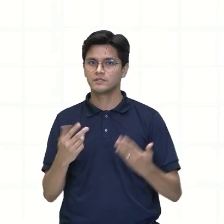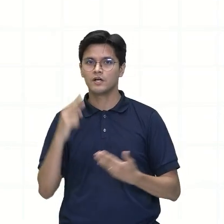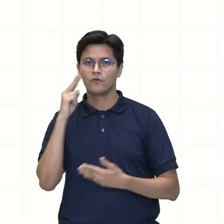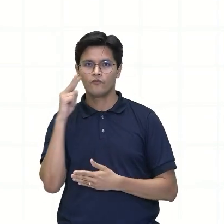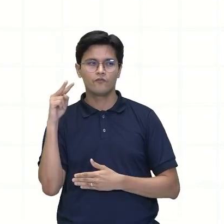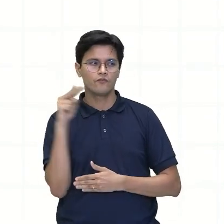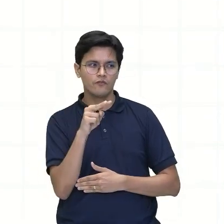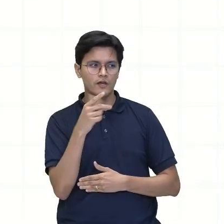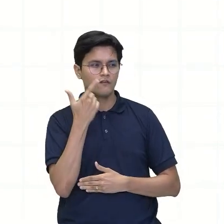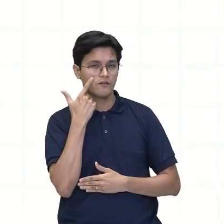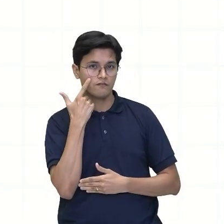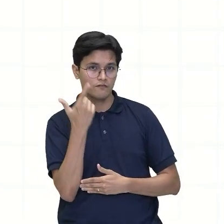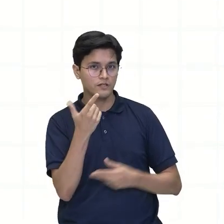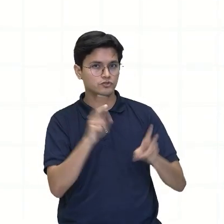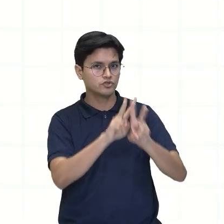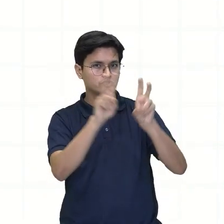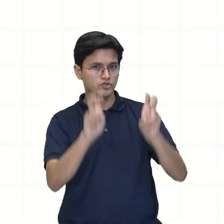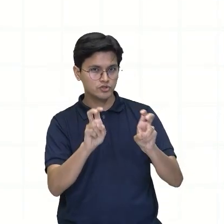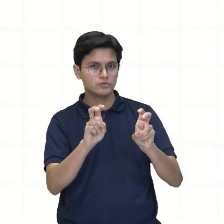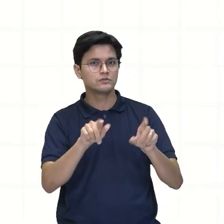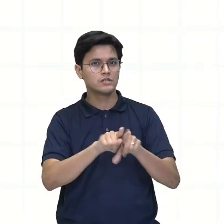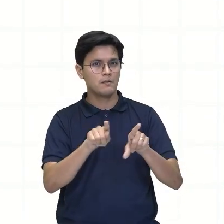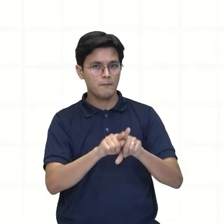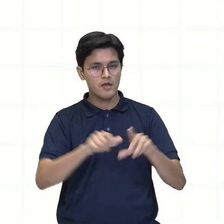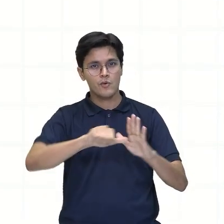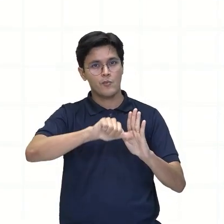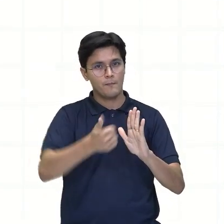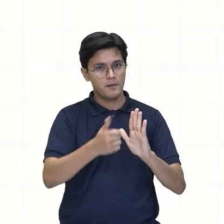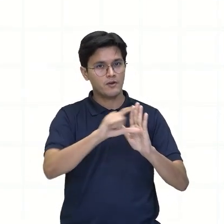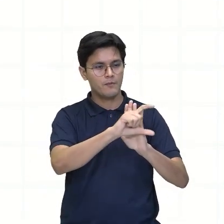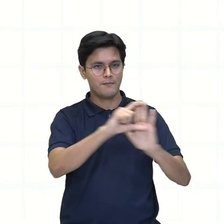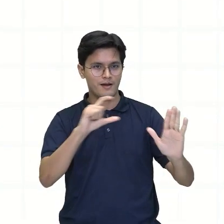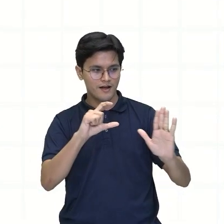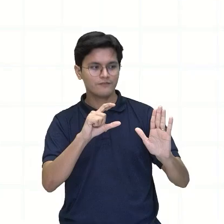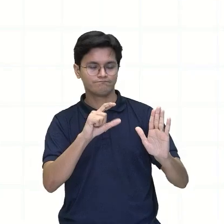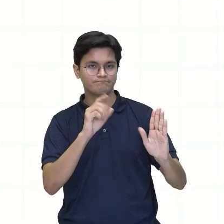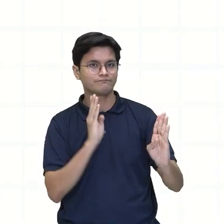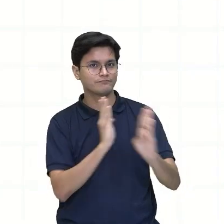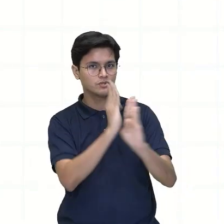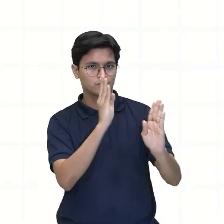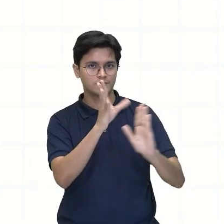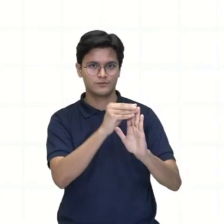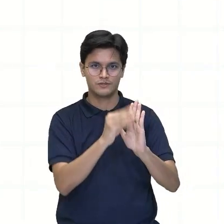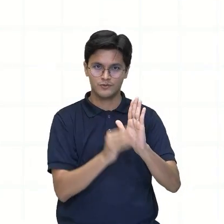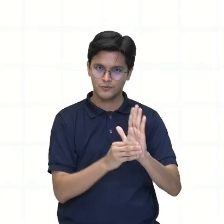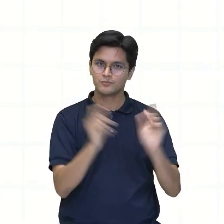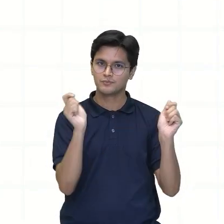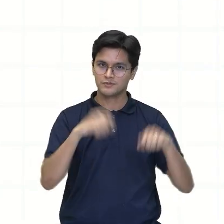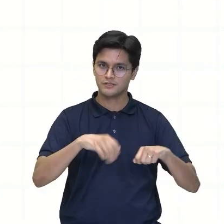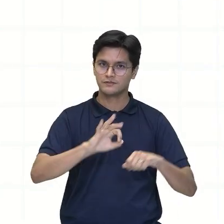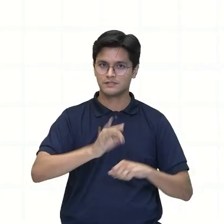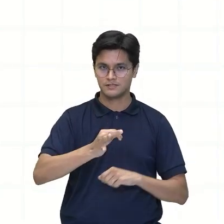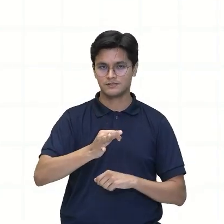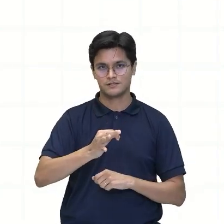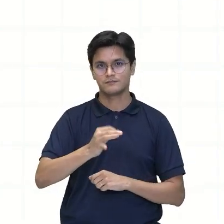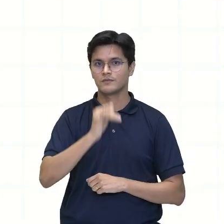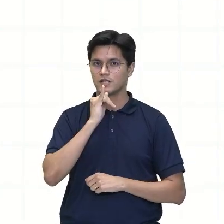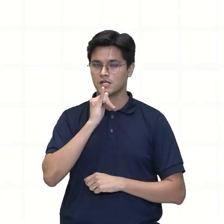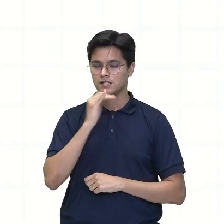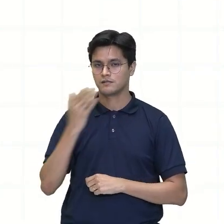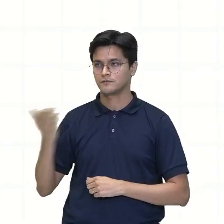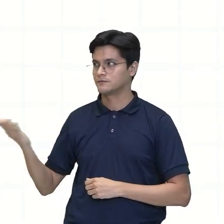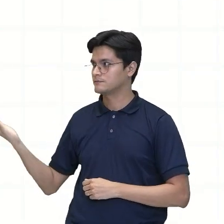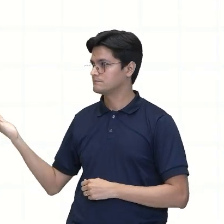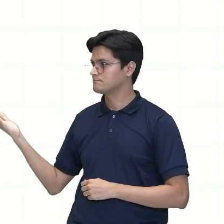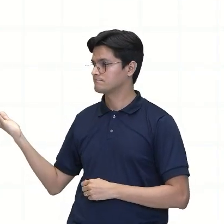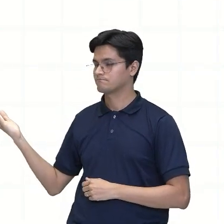para o primeiro parágrafo eu descubro. Então, temos aqui, Impact of Social Media, Addictions in